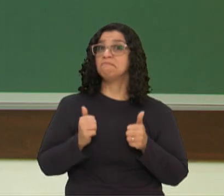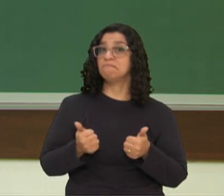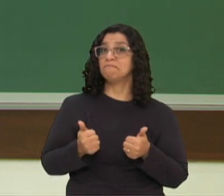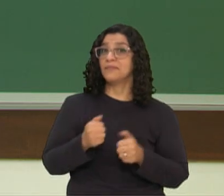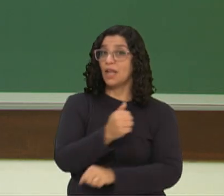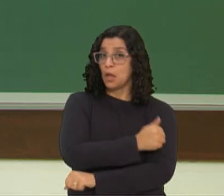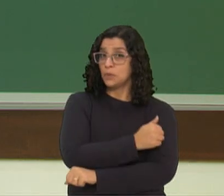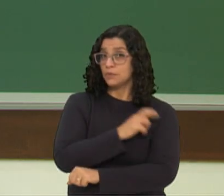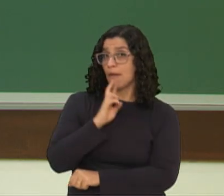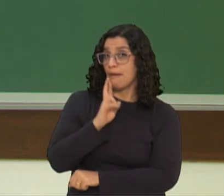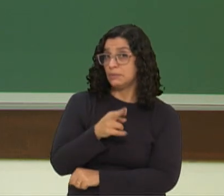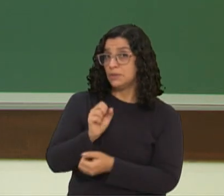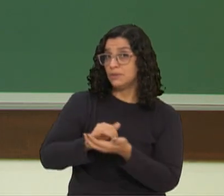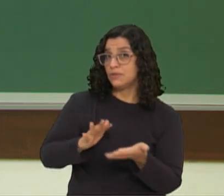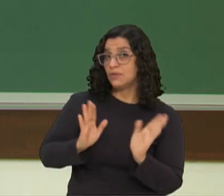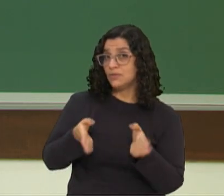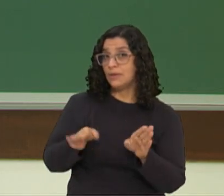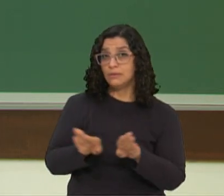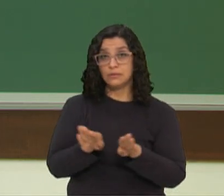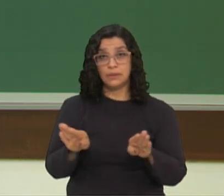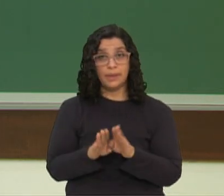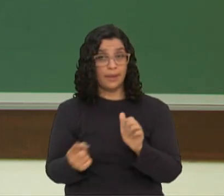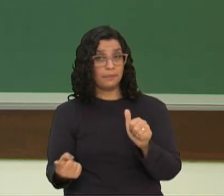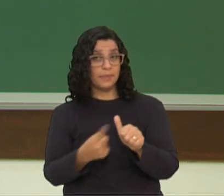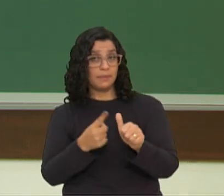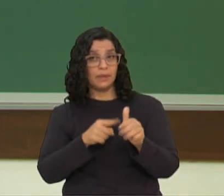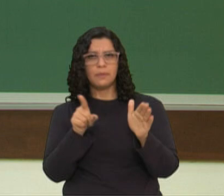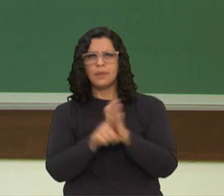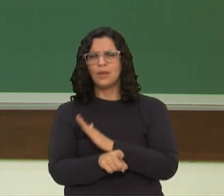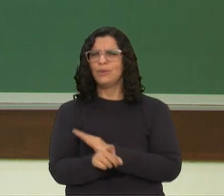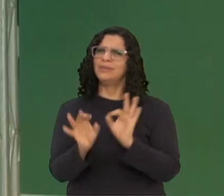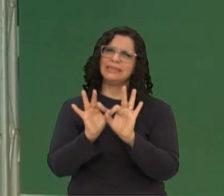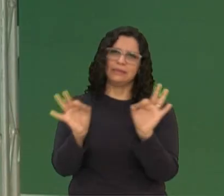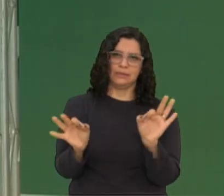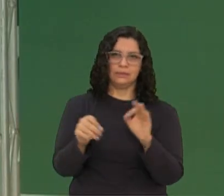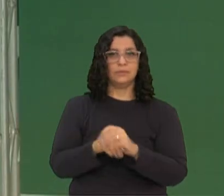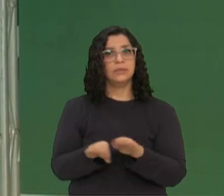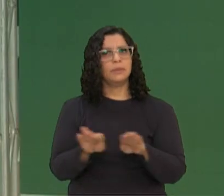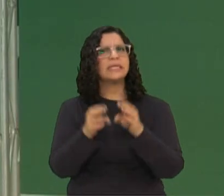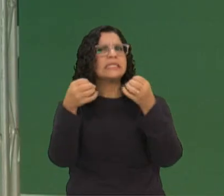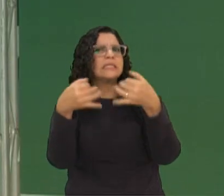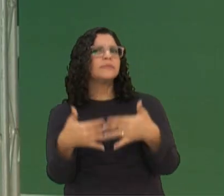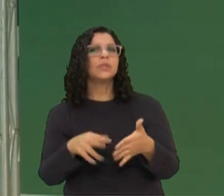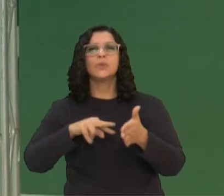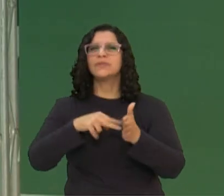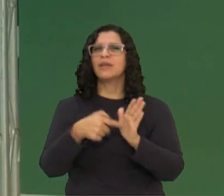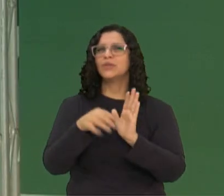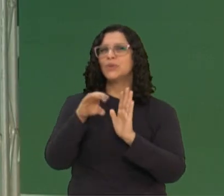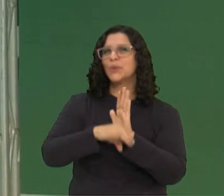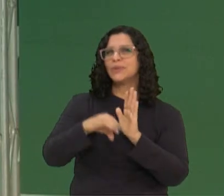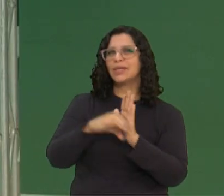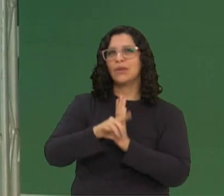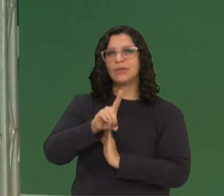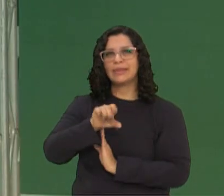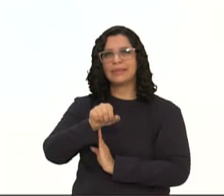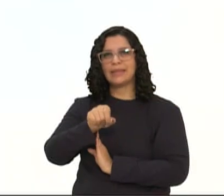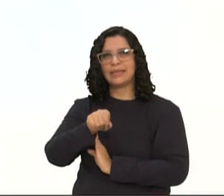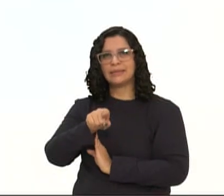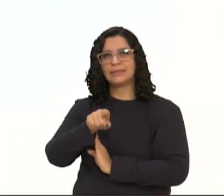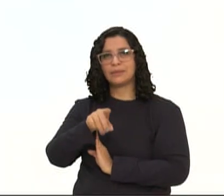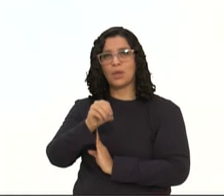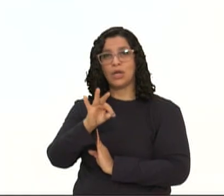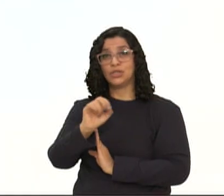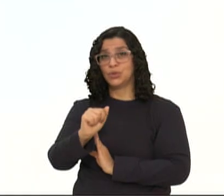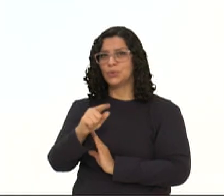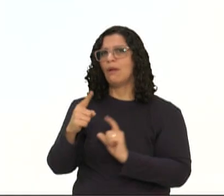E aí, alunos, responder ao exercício, esse primeiro quiz ele estava bastante simples. Explique o que é o sistema de governo despótico. Resposta é